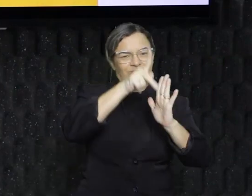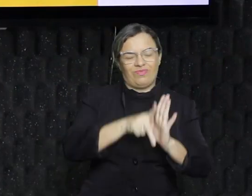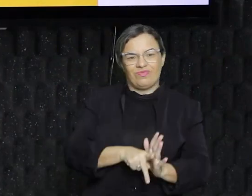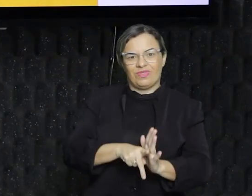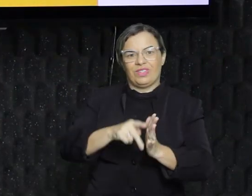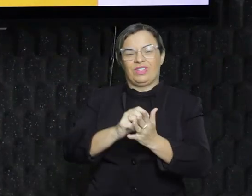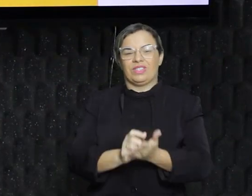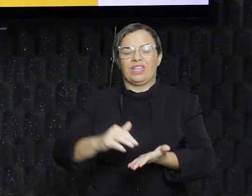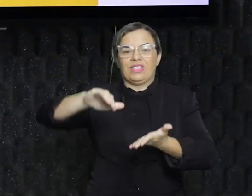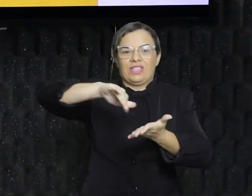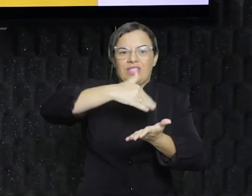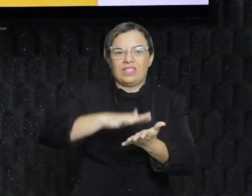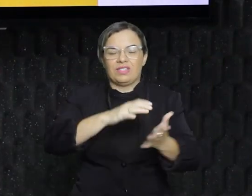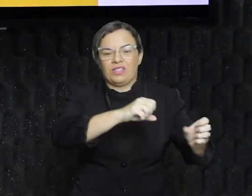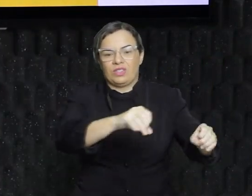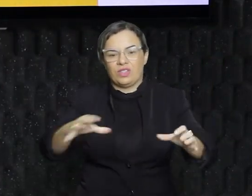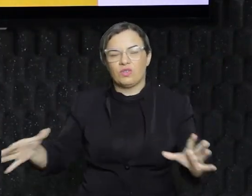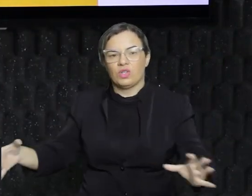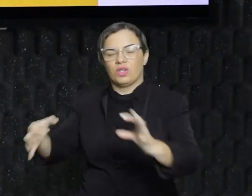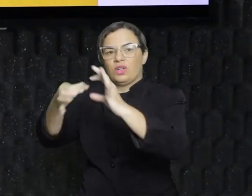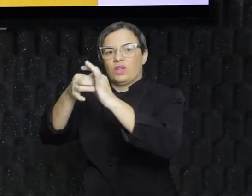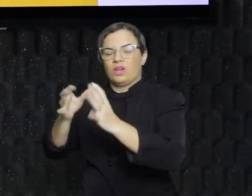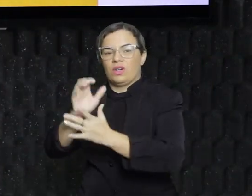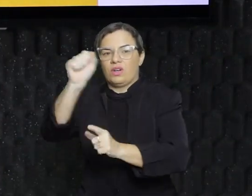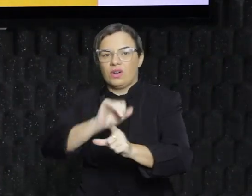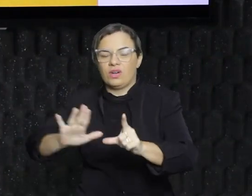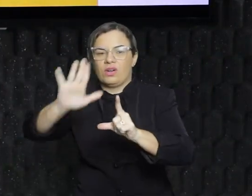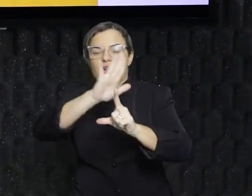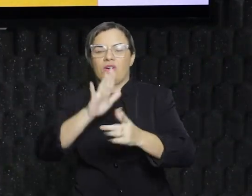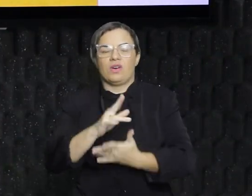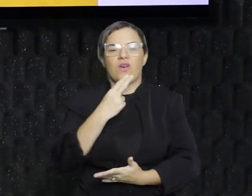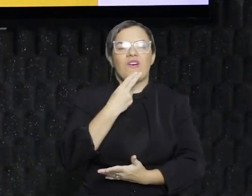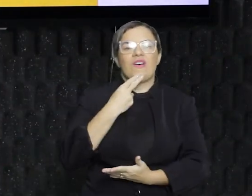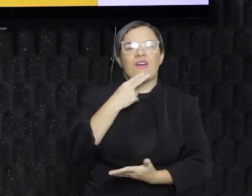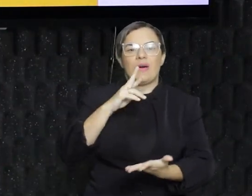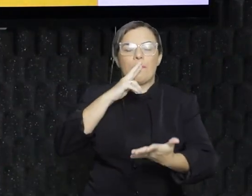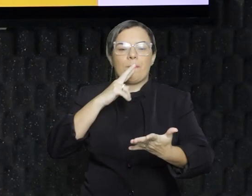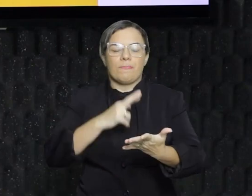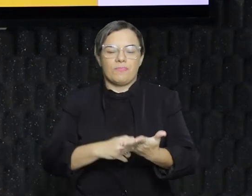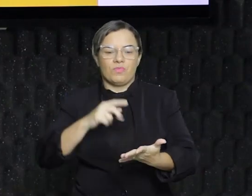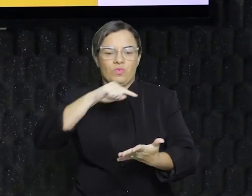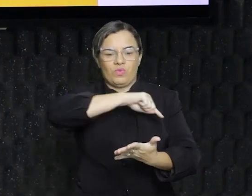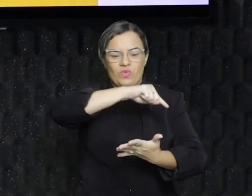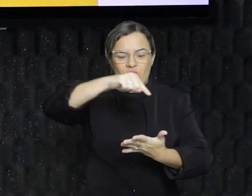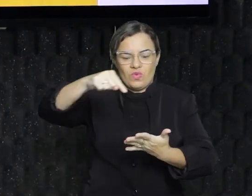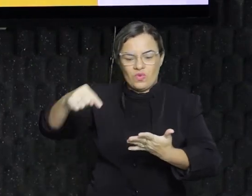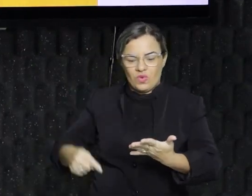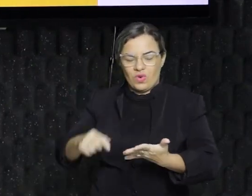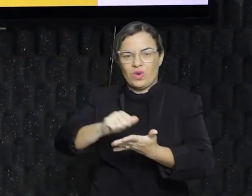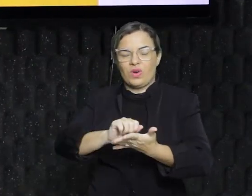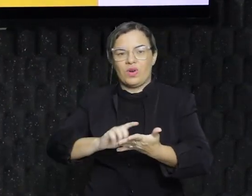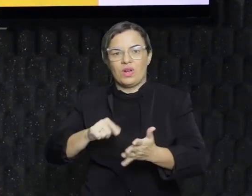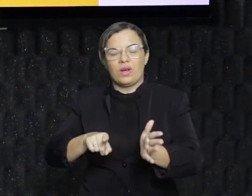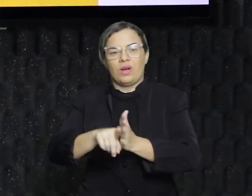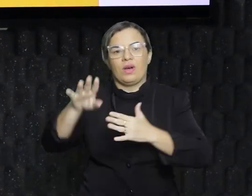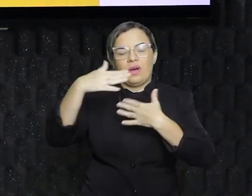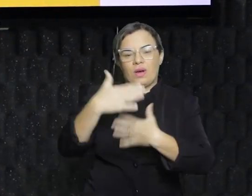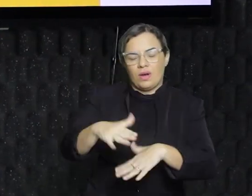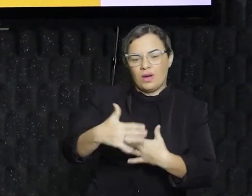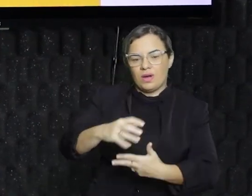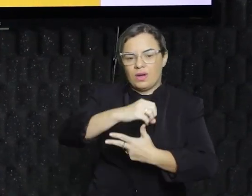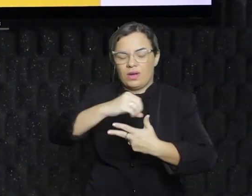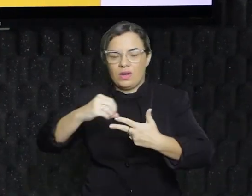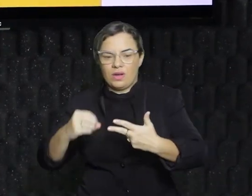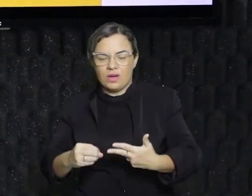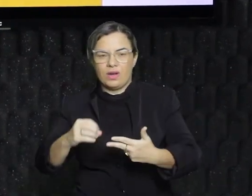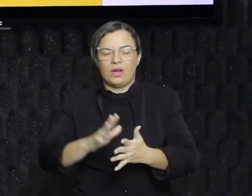SEDUC, juntamente com a plataforma Gonçalves Dias, para uma resolução de questões do Enem para o teu preparatório do vestibular.